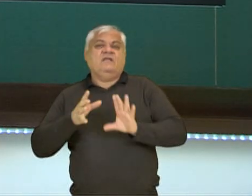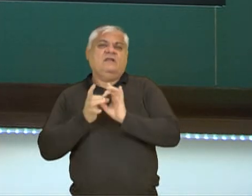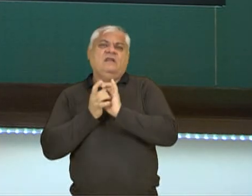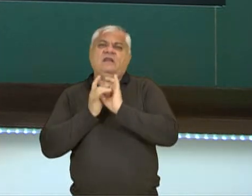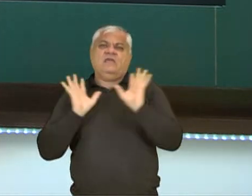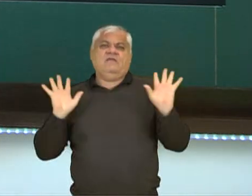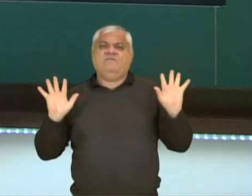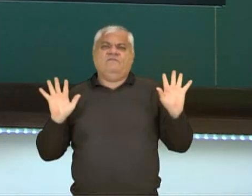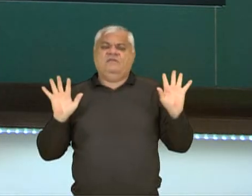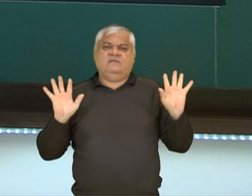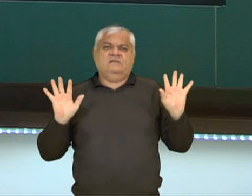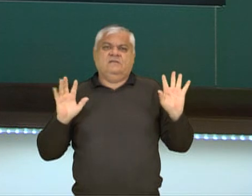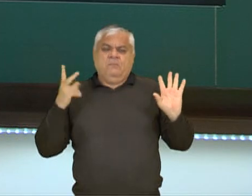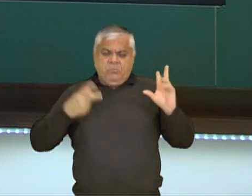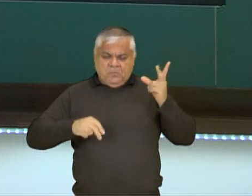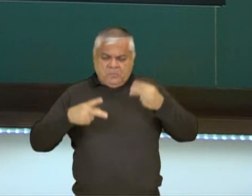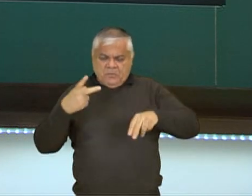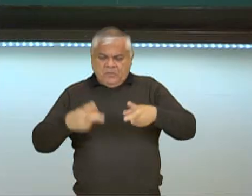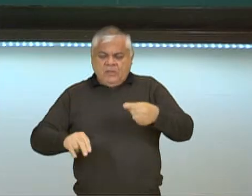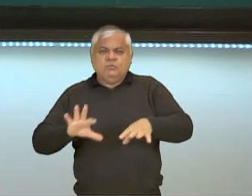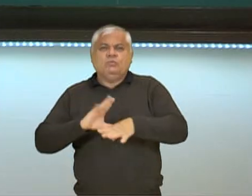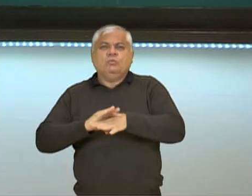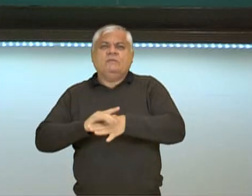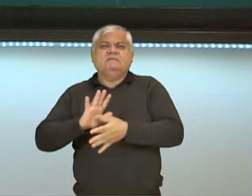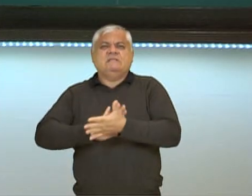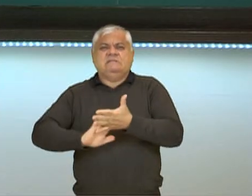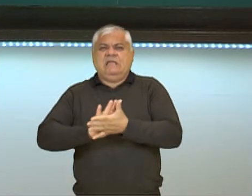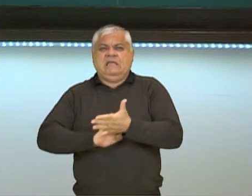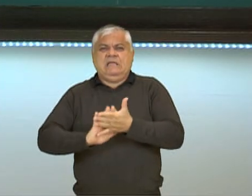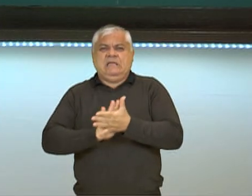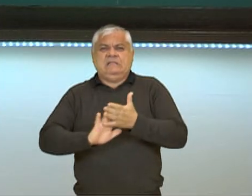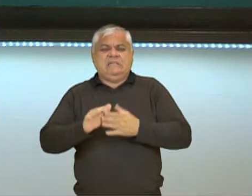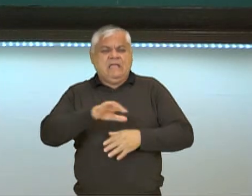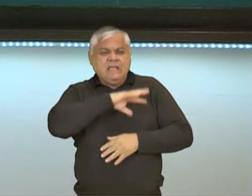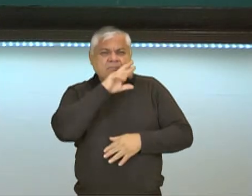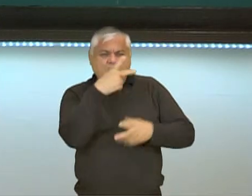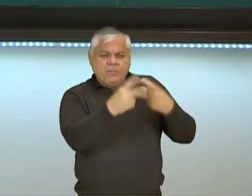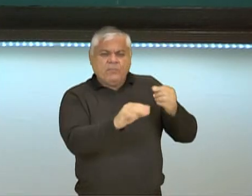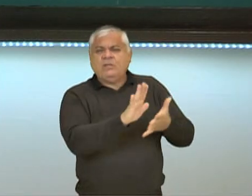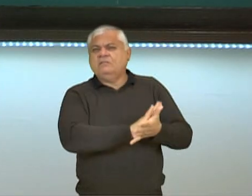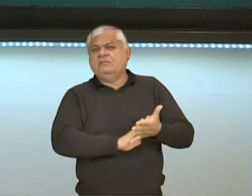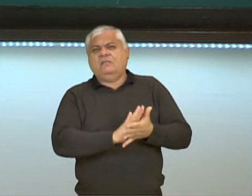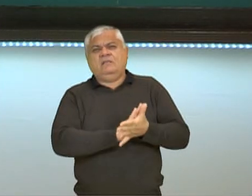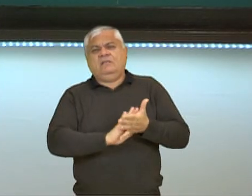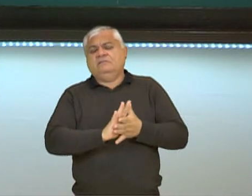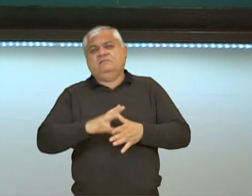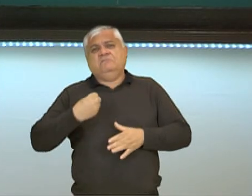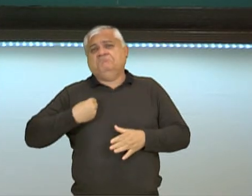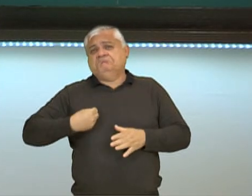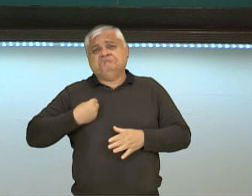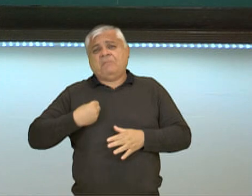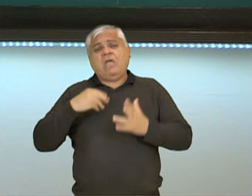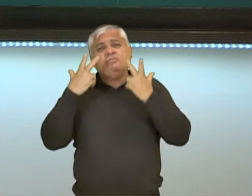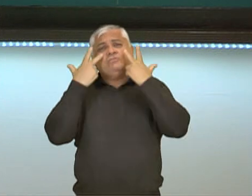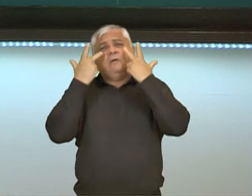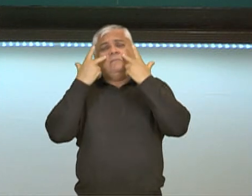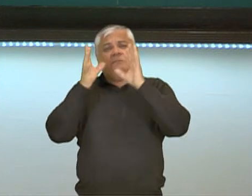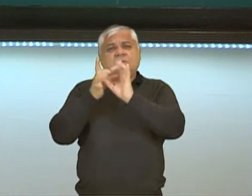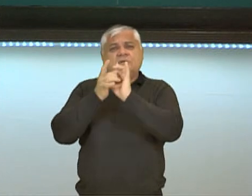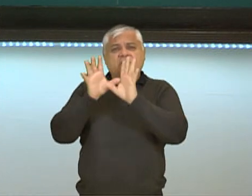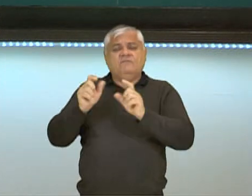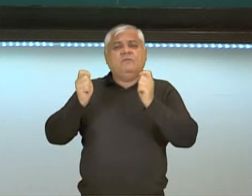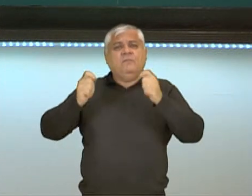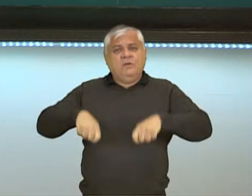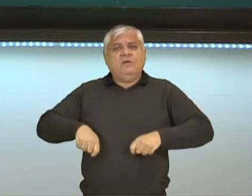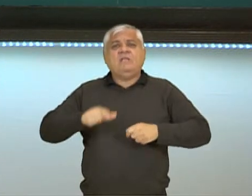livre, sem causar doenças aos homens e nem a outros animais. Eles podem ser de vida livres, podem ser encontrados em